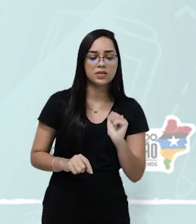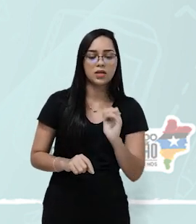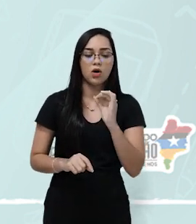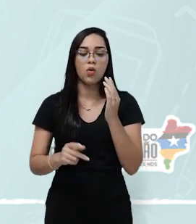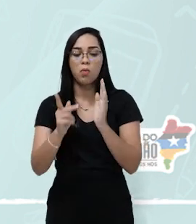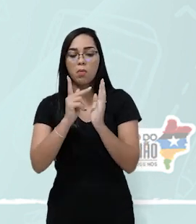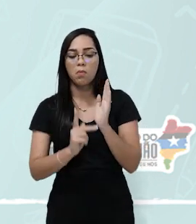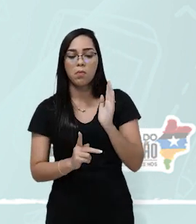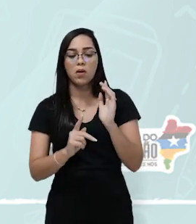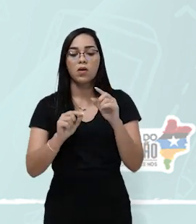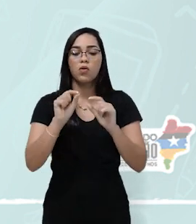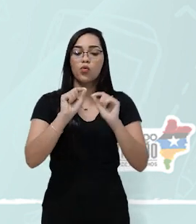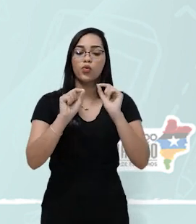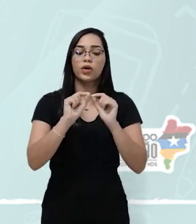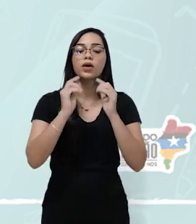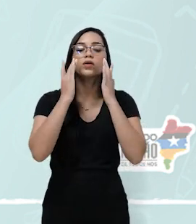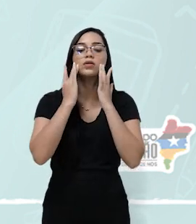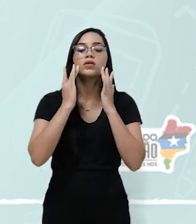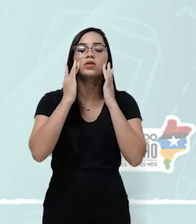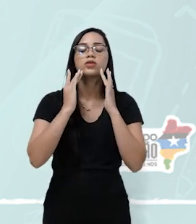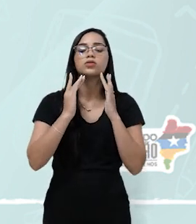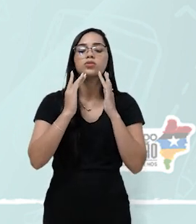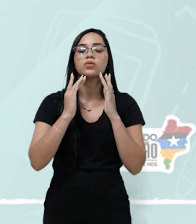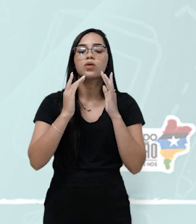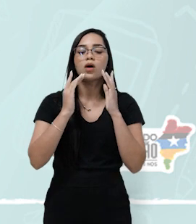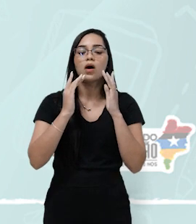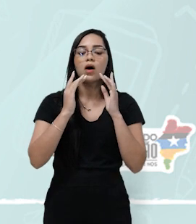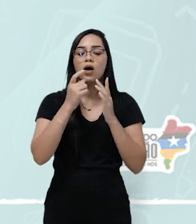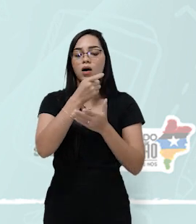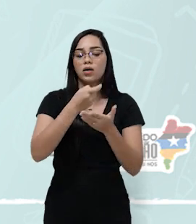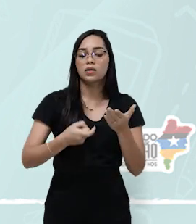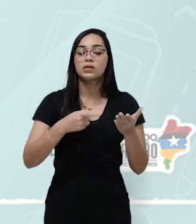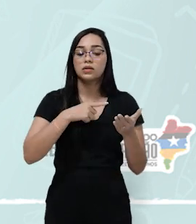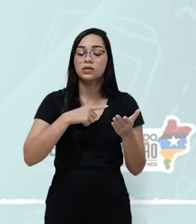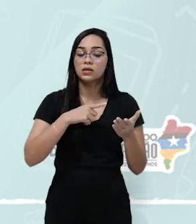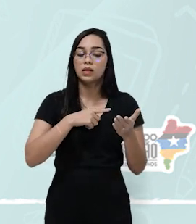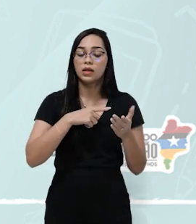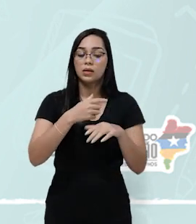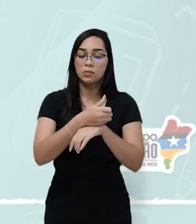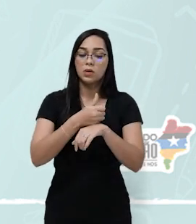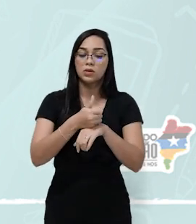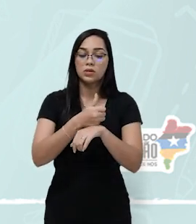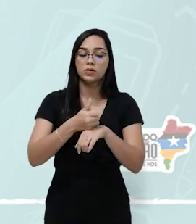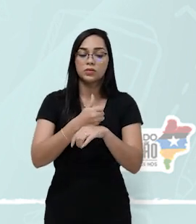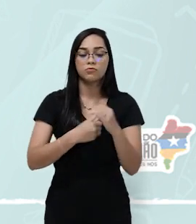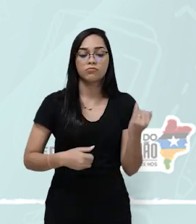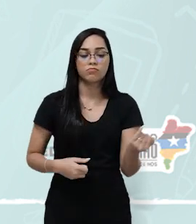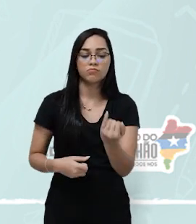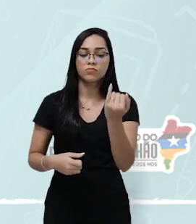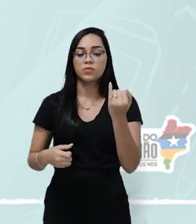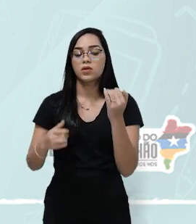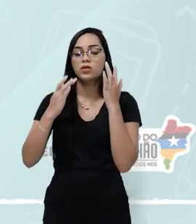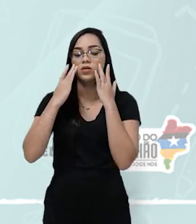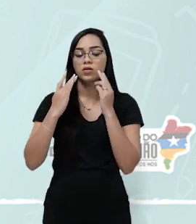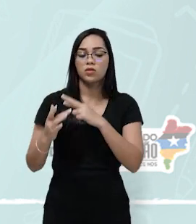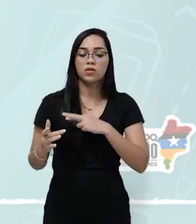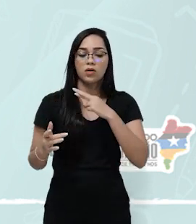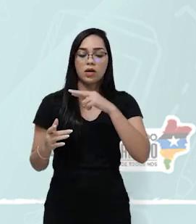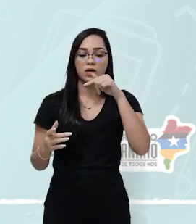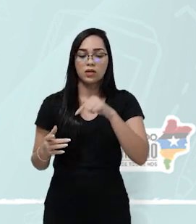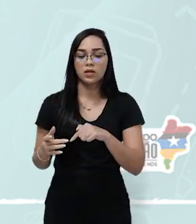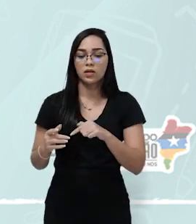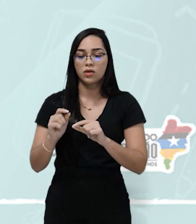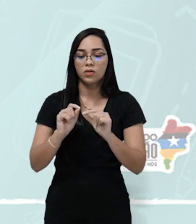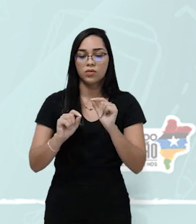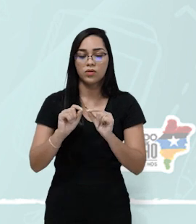poesia e prosa. O texto dramático, o teatro, também teve seu lugar. O teatro romântico é fruto da corrente do romantismo do Brasil.